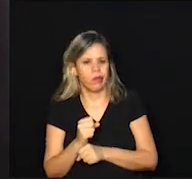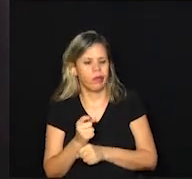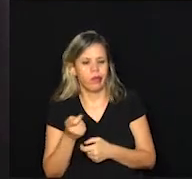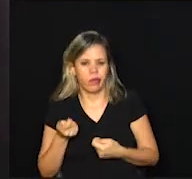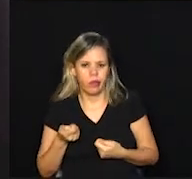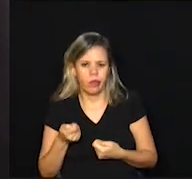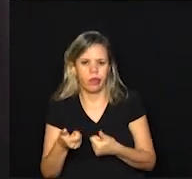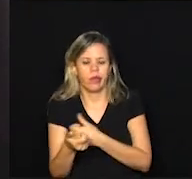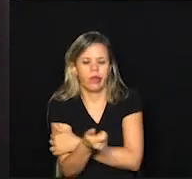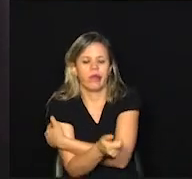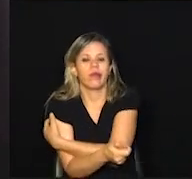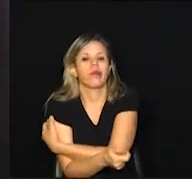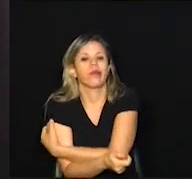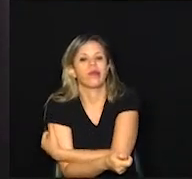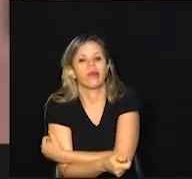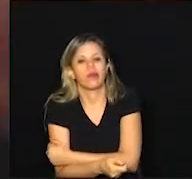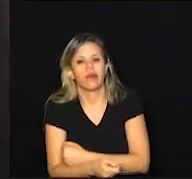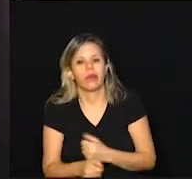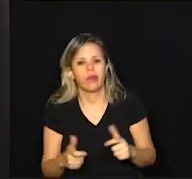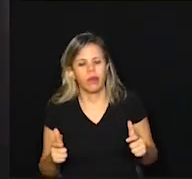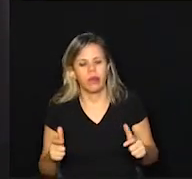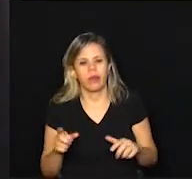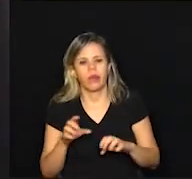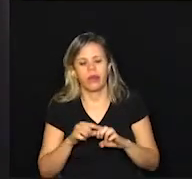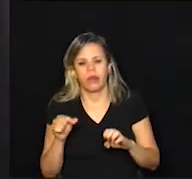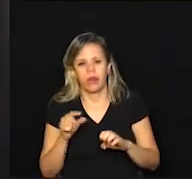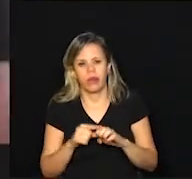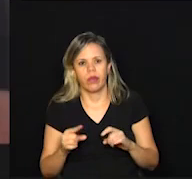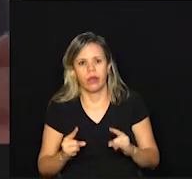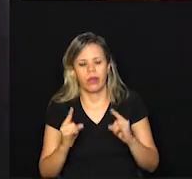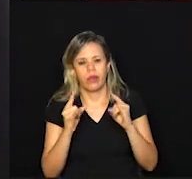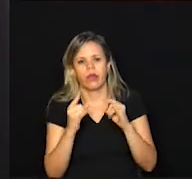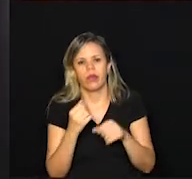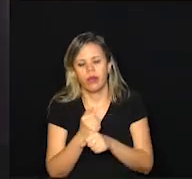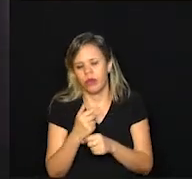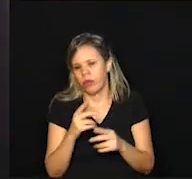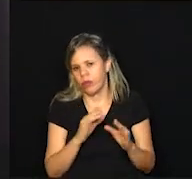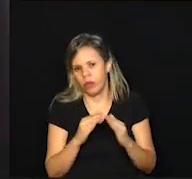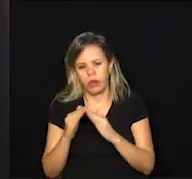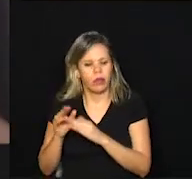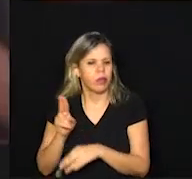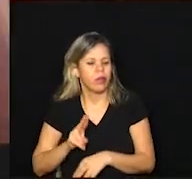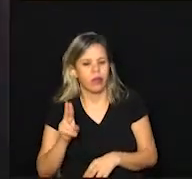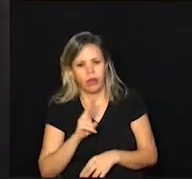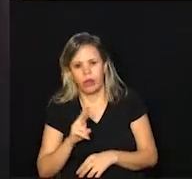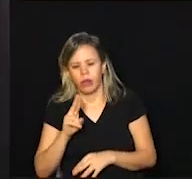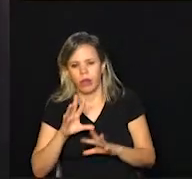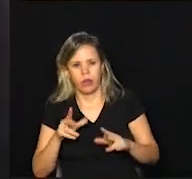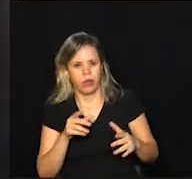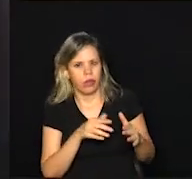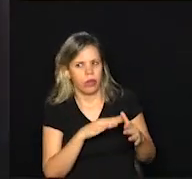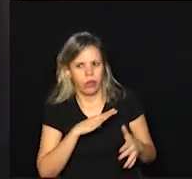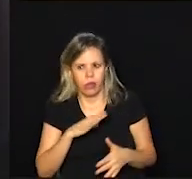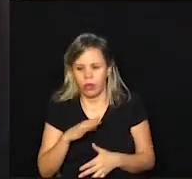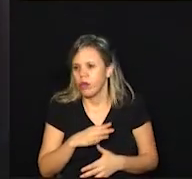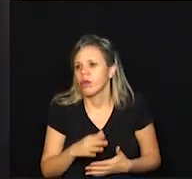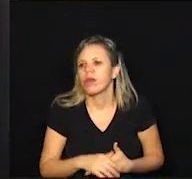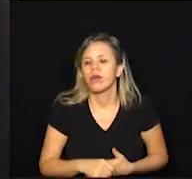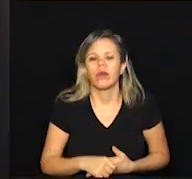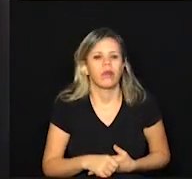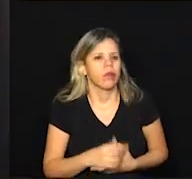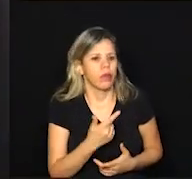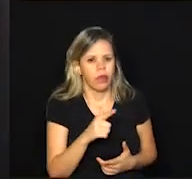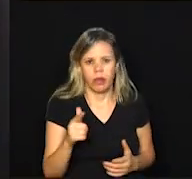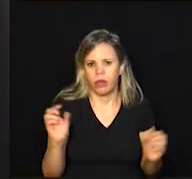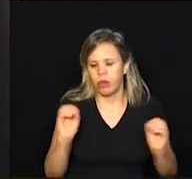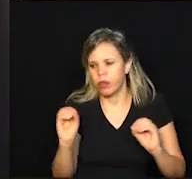de beneficiar grandes empreendimentos imobiliários que se que usam aí de todos os passos da cidade e